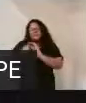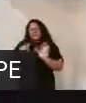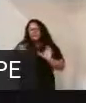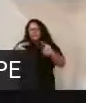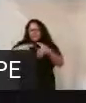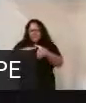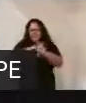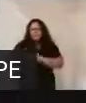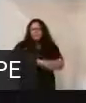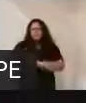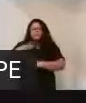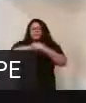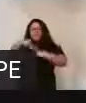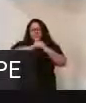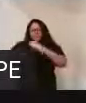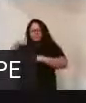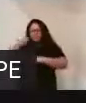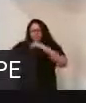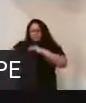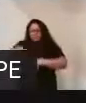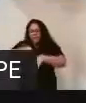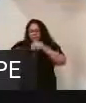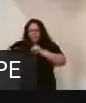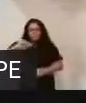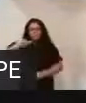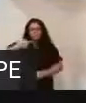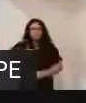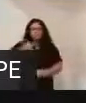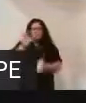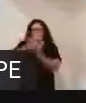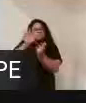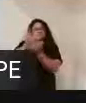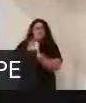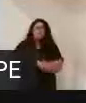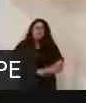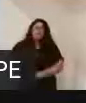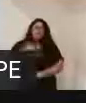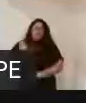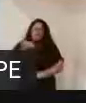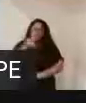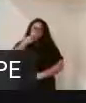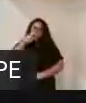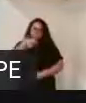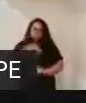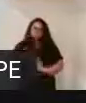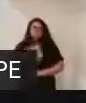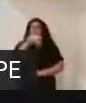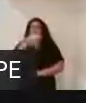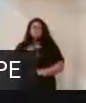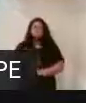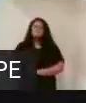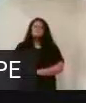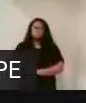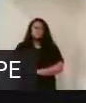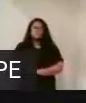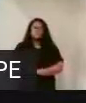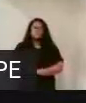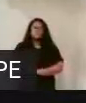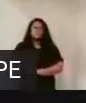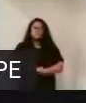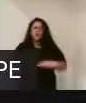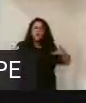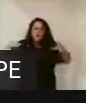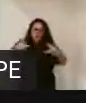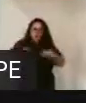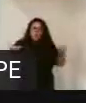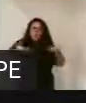E é seguindo esse encontro e a demanda que saiu desse encontro que eu vou fazer a minha fala. E aí eu vou dividir a minha fala com todo mundo que está aqui